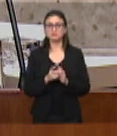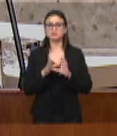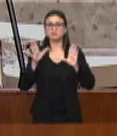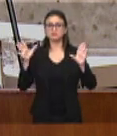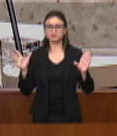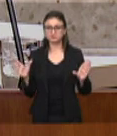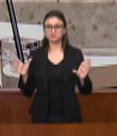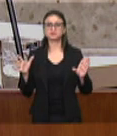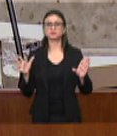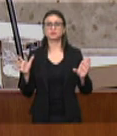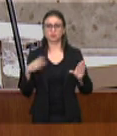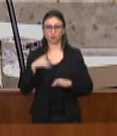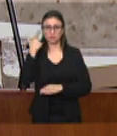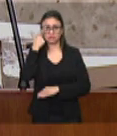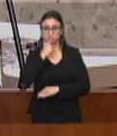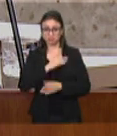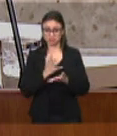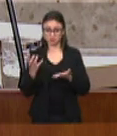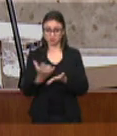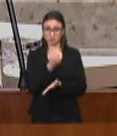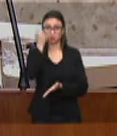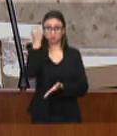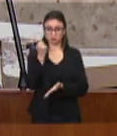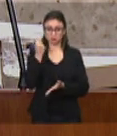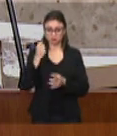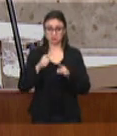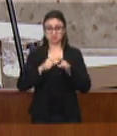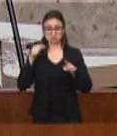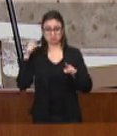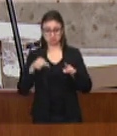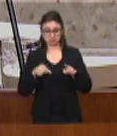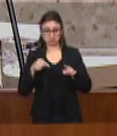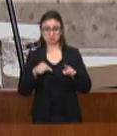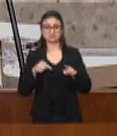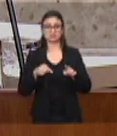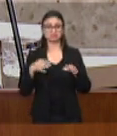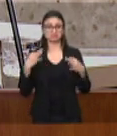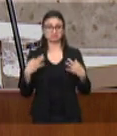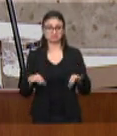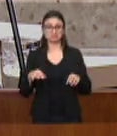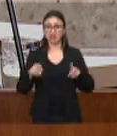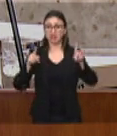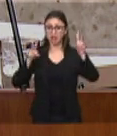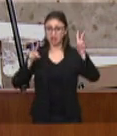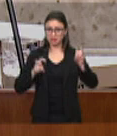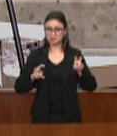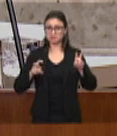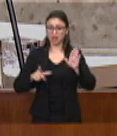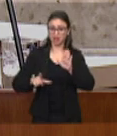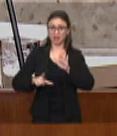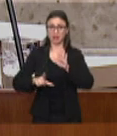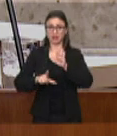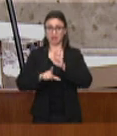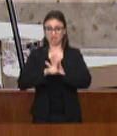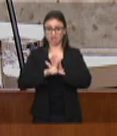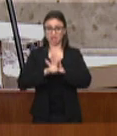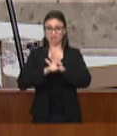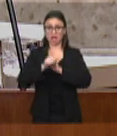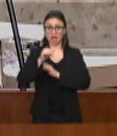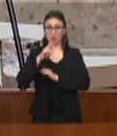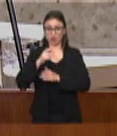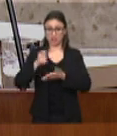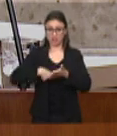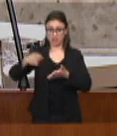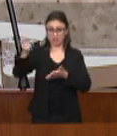liberdade conquistada, já que, segundo afirma, aspas, a Lei Áurea,